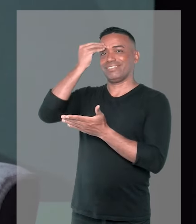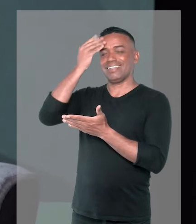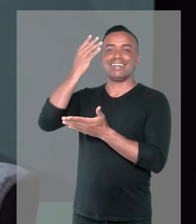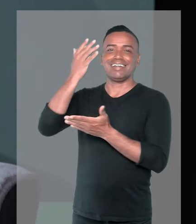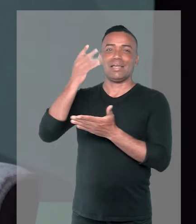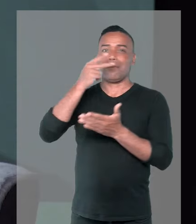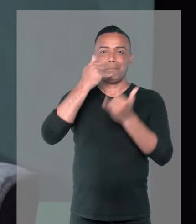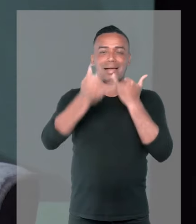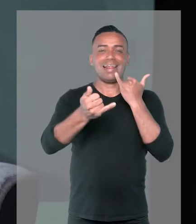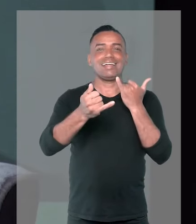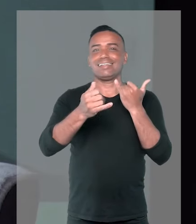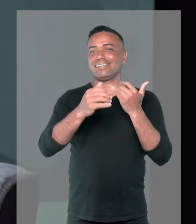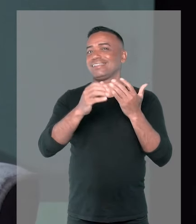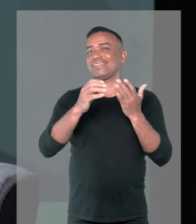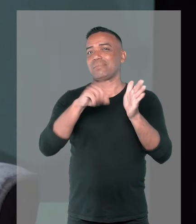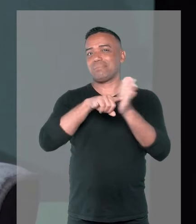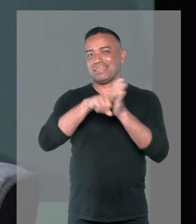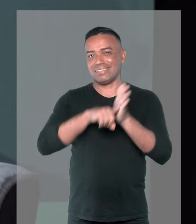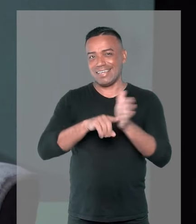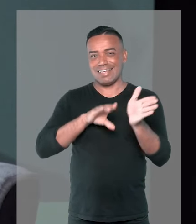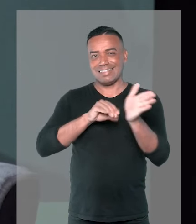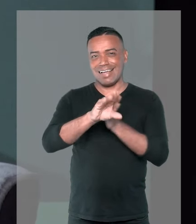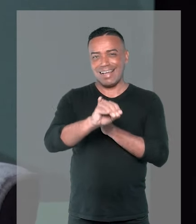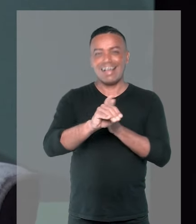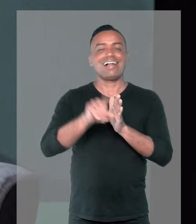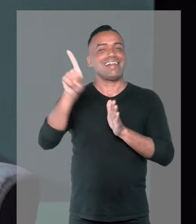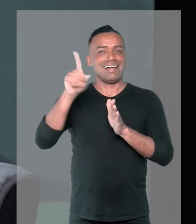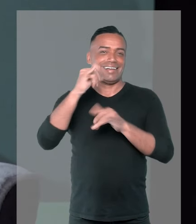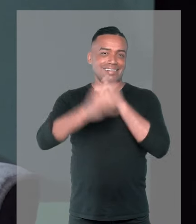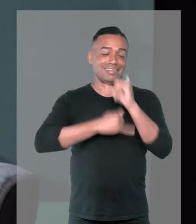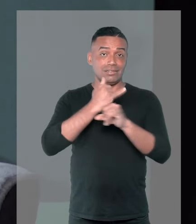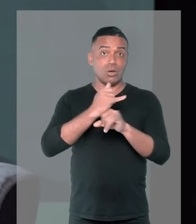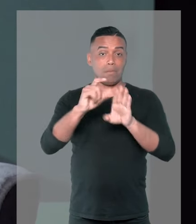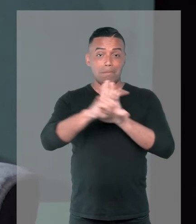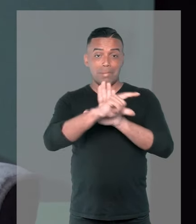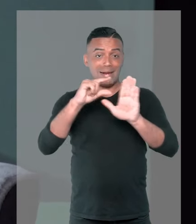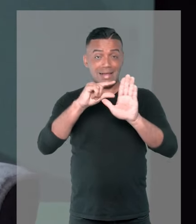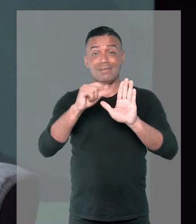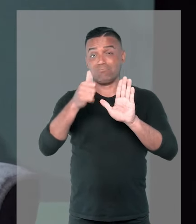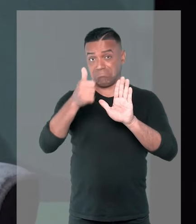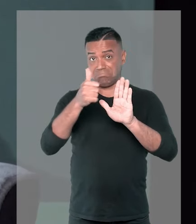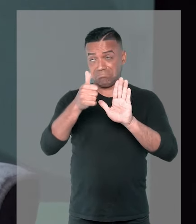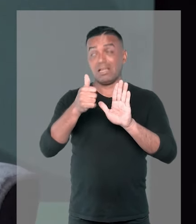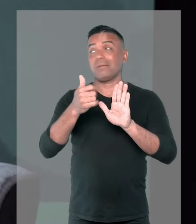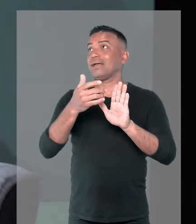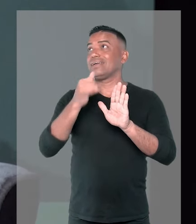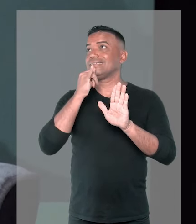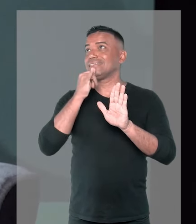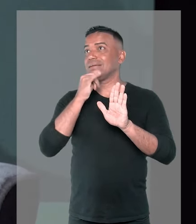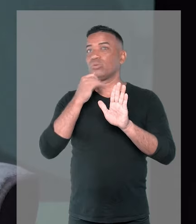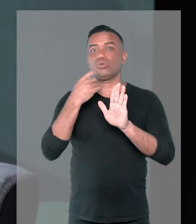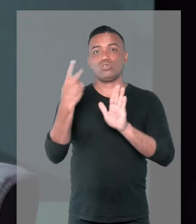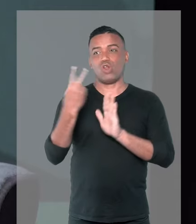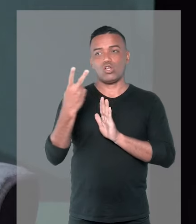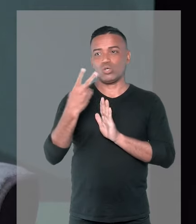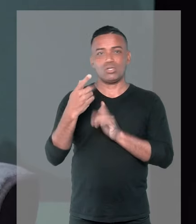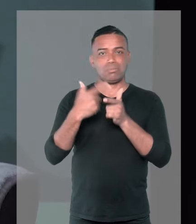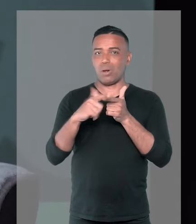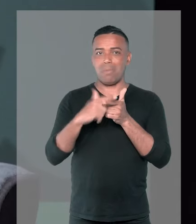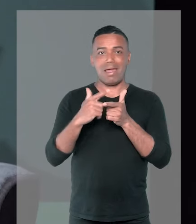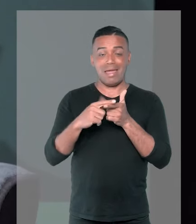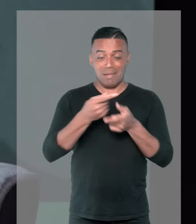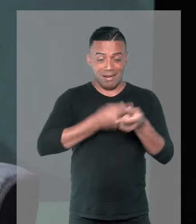Wikipedia qualquer coisa que você quiser o primeiro parágrafo ele ou ela se dão muito bem mas a gente não precisa de nenhum dos dois para resolver os problemas